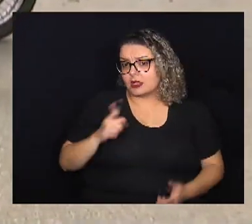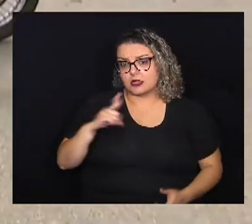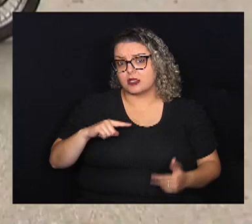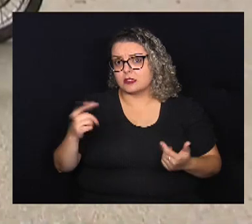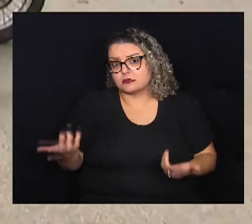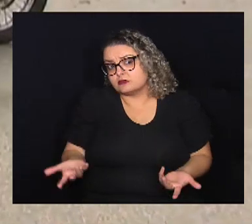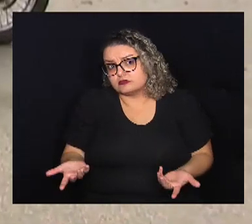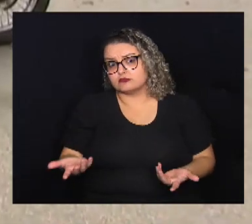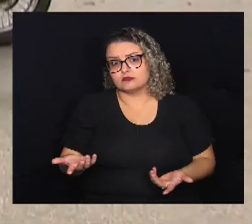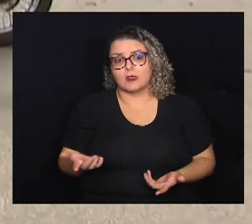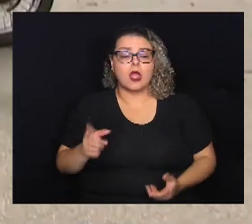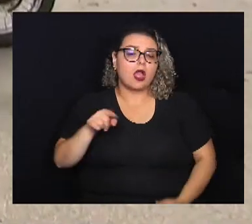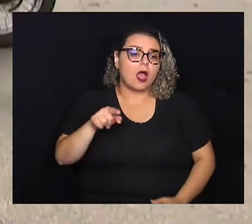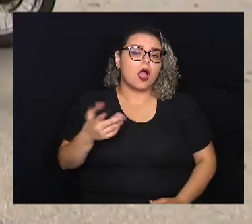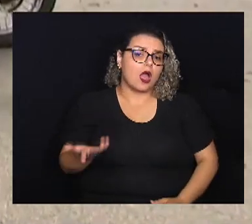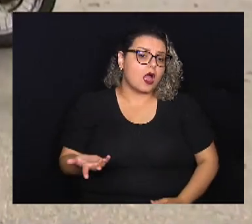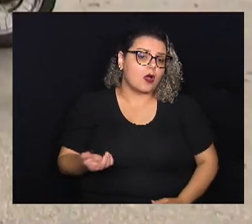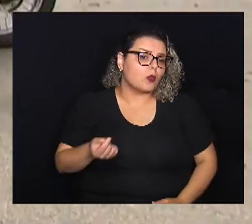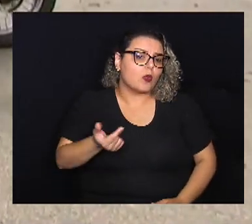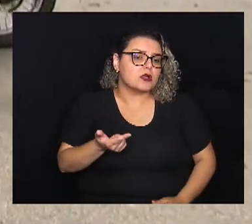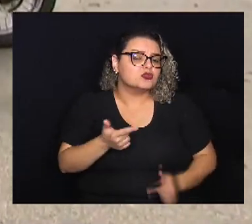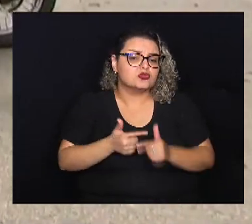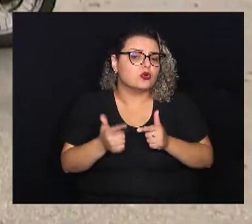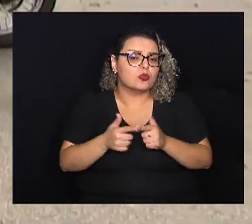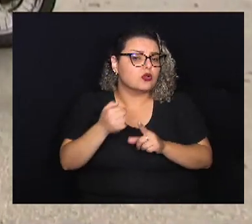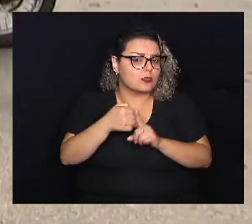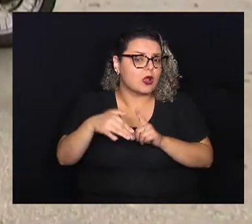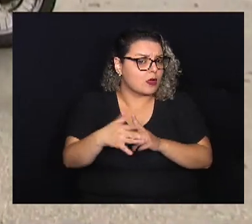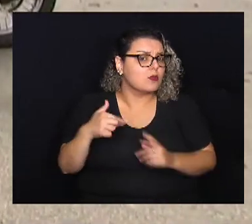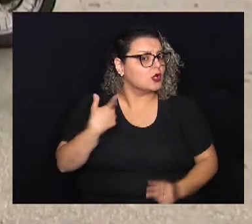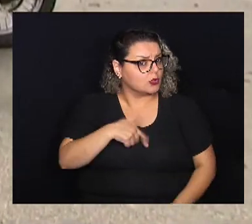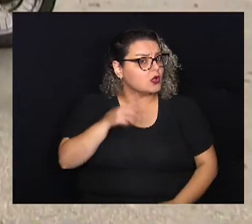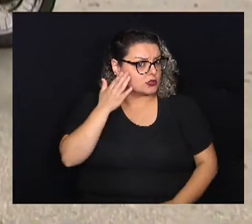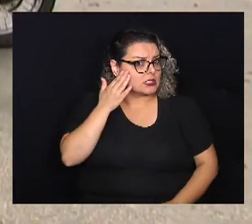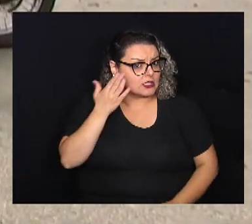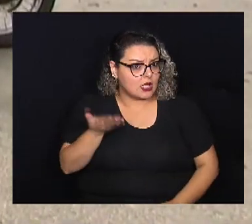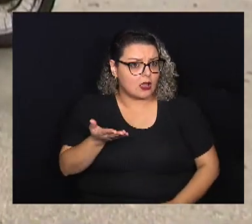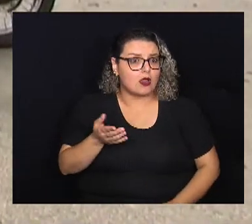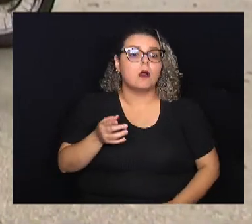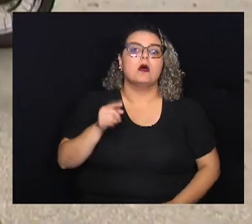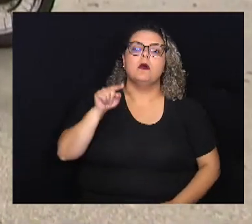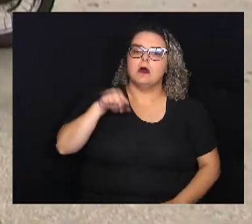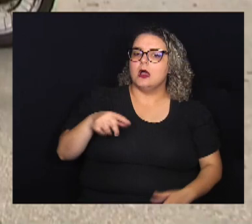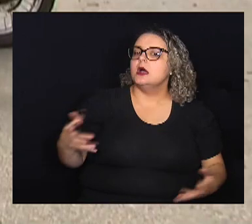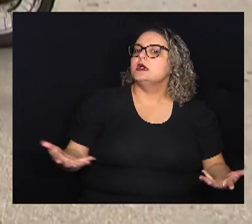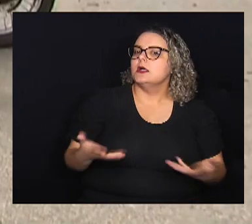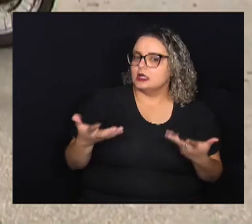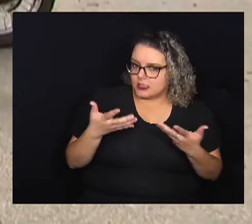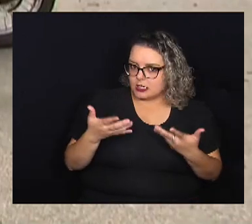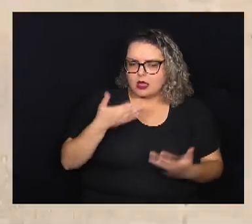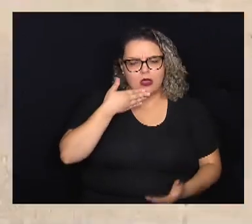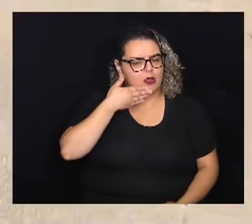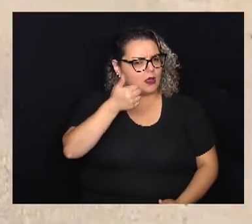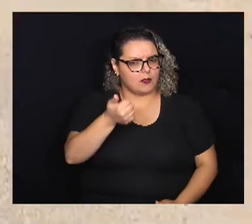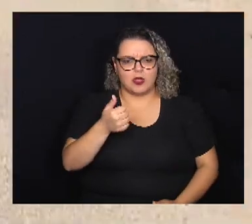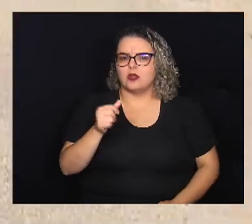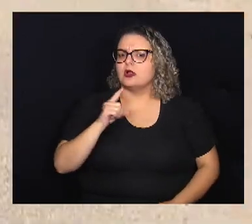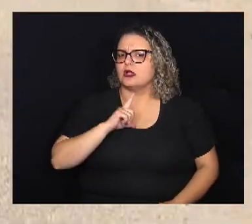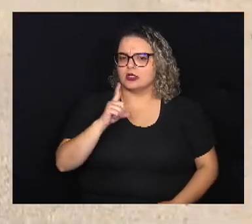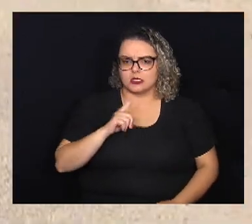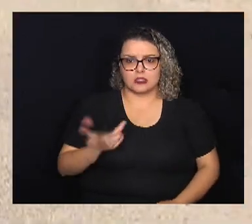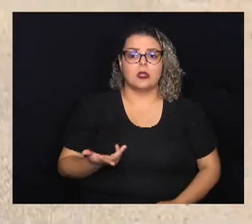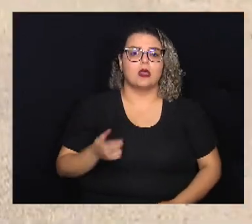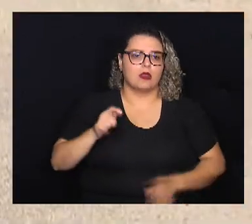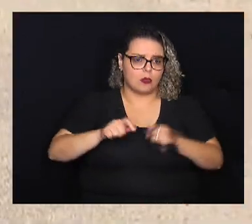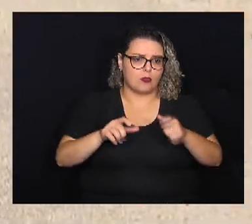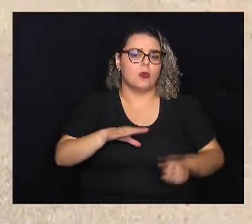entendeu? Isso daí é uma, é quase que um problema social nosso, entendeu? Mas essa iniciativa é a melhor iniciativa que o pessoal de